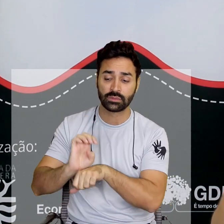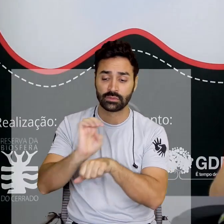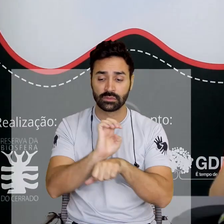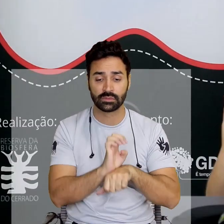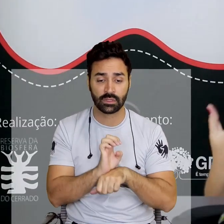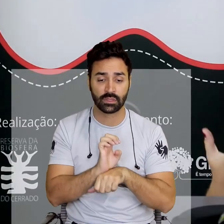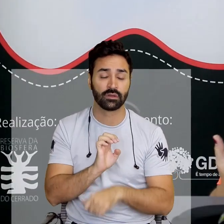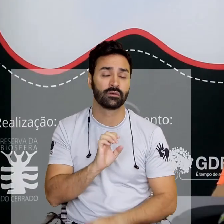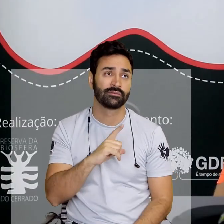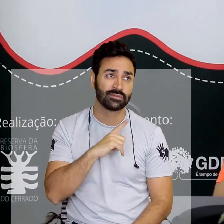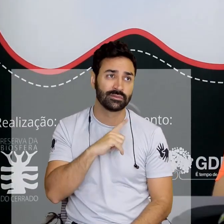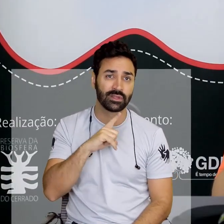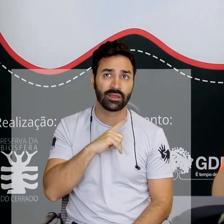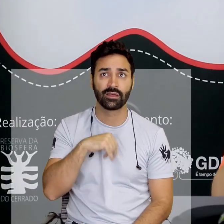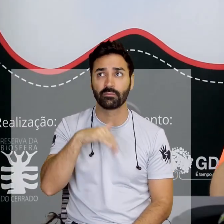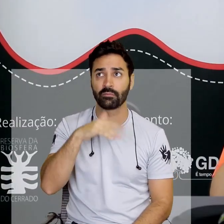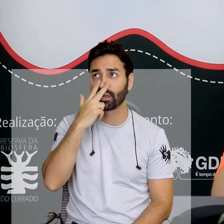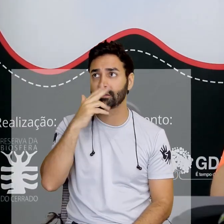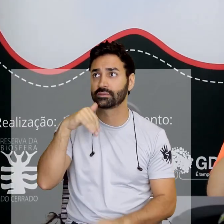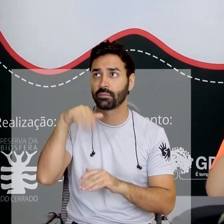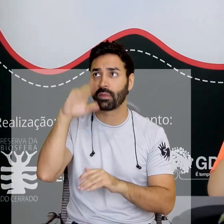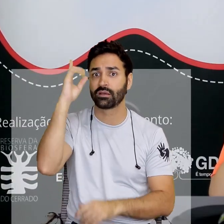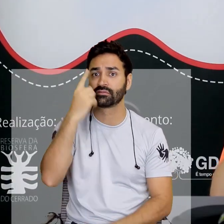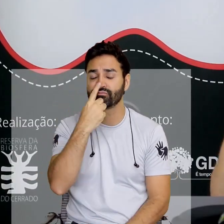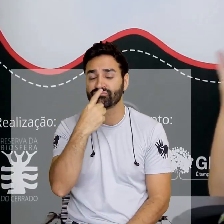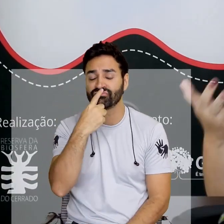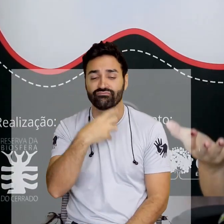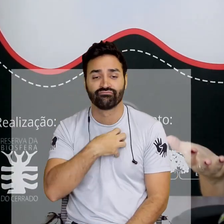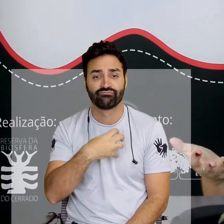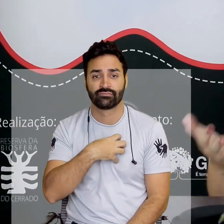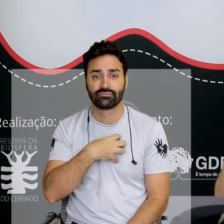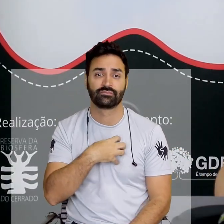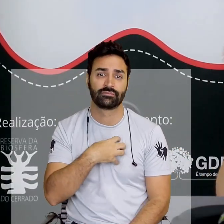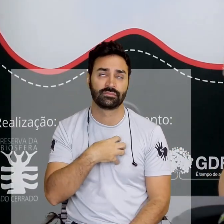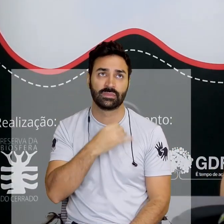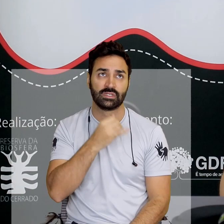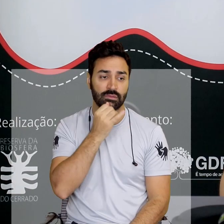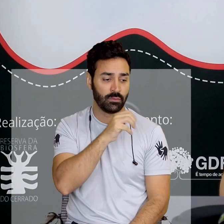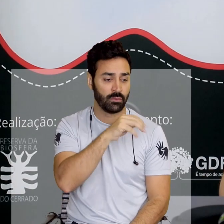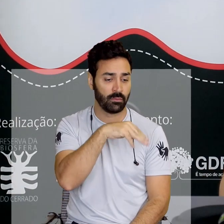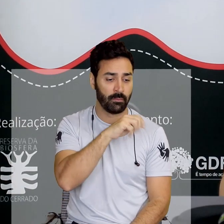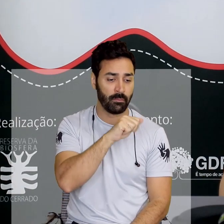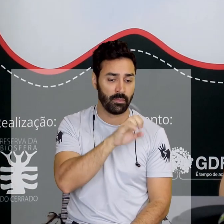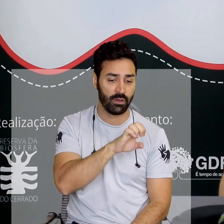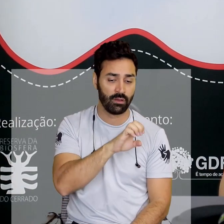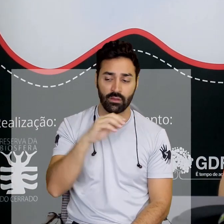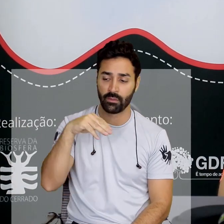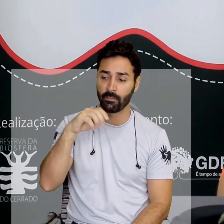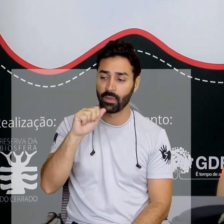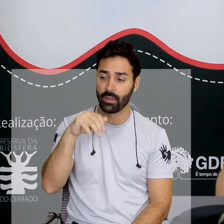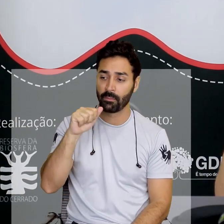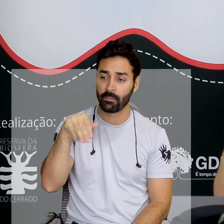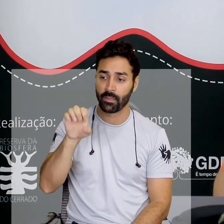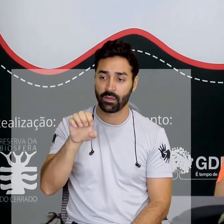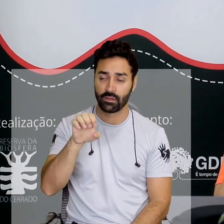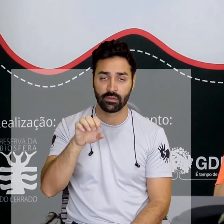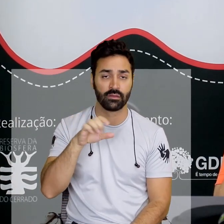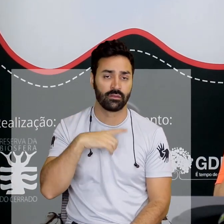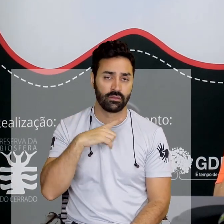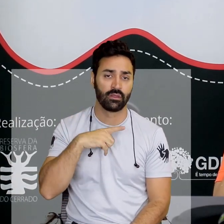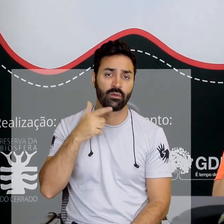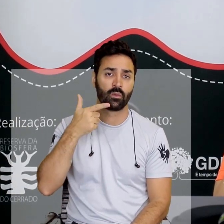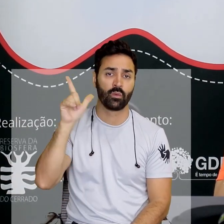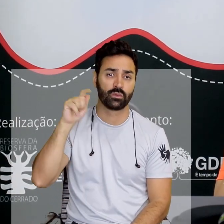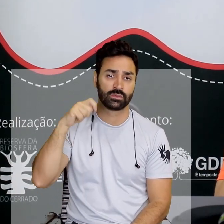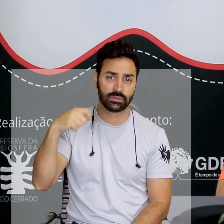mais afetiva, é como se fosse a diferença do mãe e mamãe, né? Aquela carga mais afetiva, usam outros